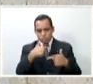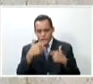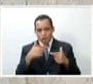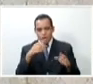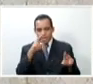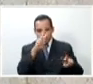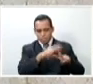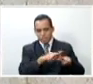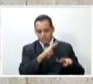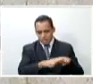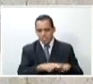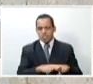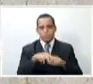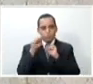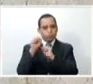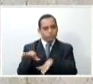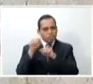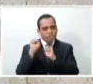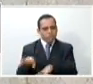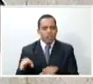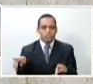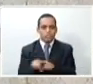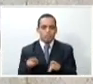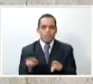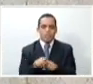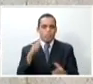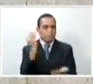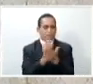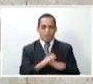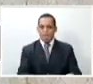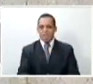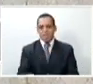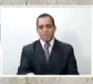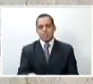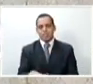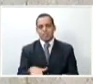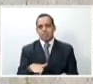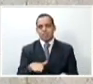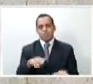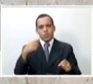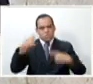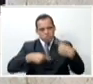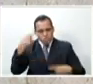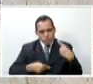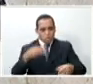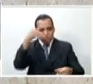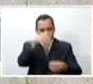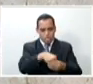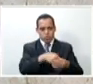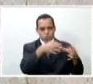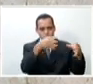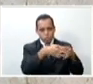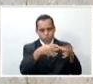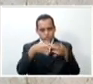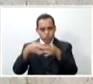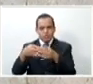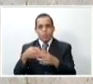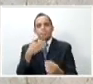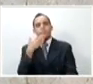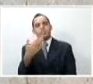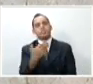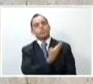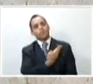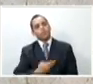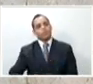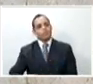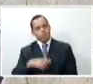Forças Armadas. Então, gente, vamos parar com essa discussão e vamos tentar todos nós, sim, dentro dos nossos partidos. Aqui vai um apelo ao governador Geraldo Alckmin,